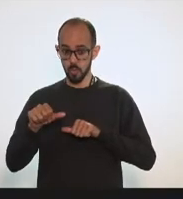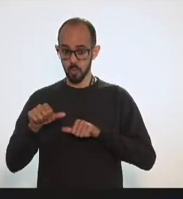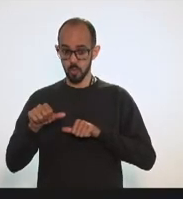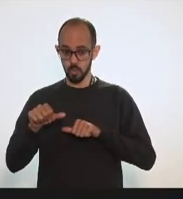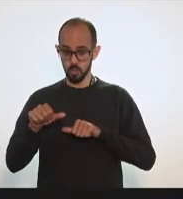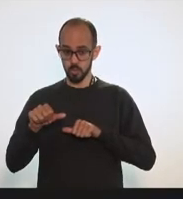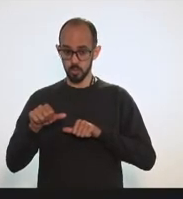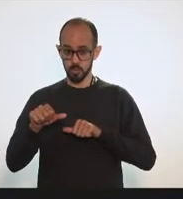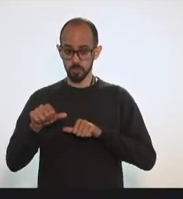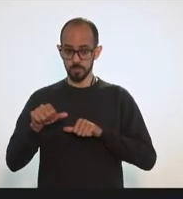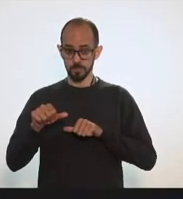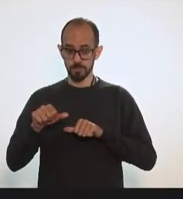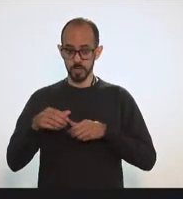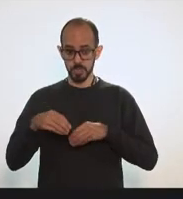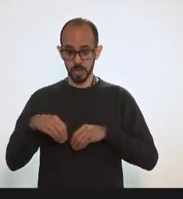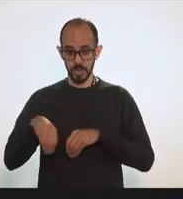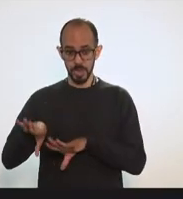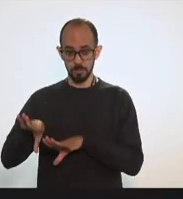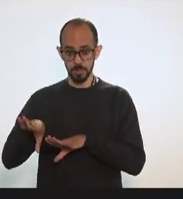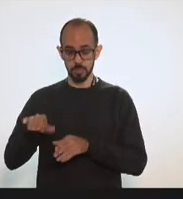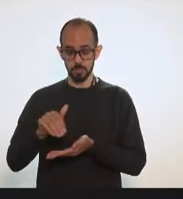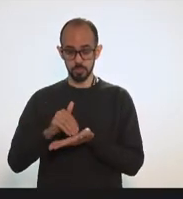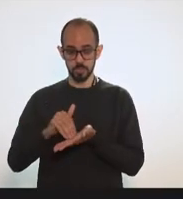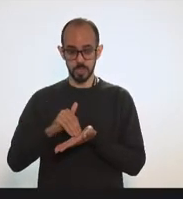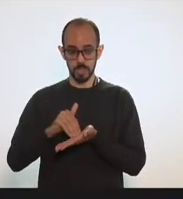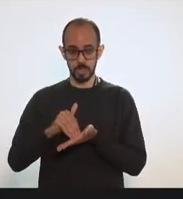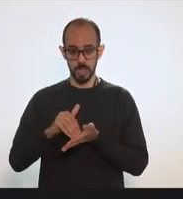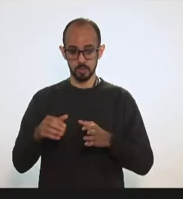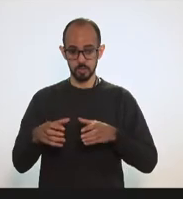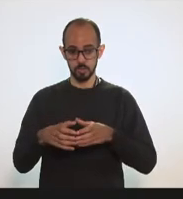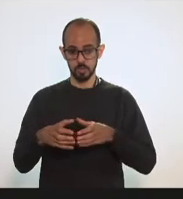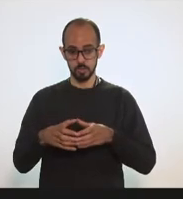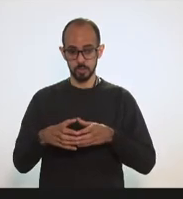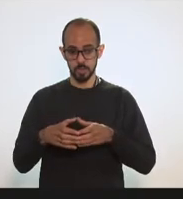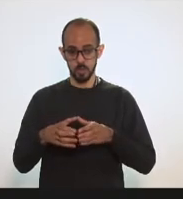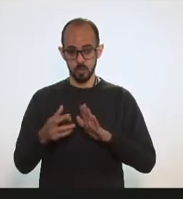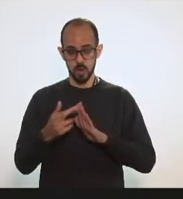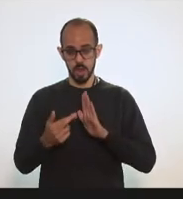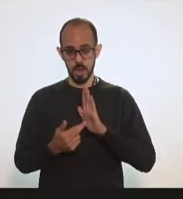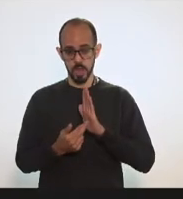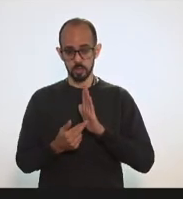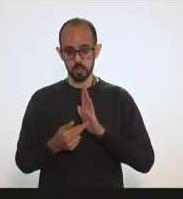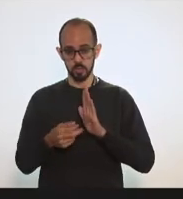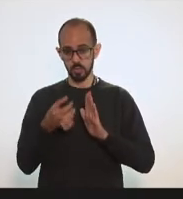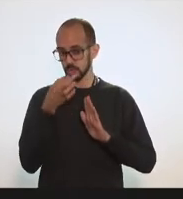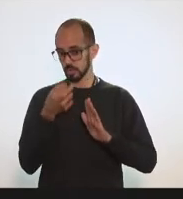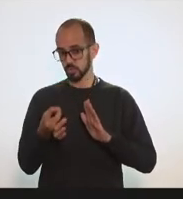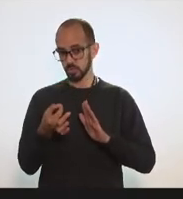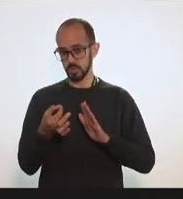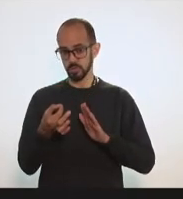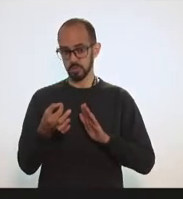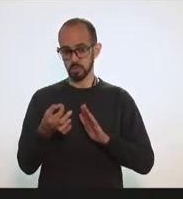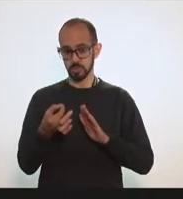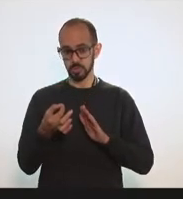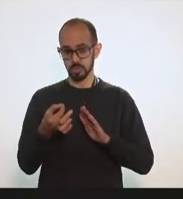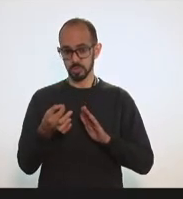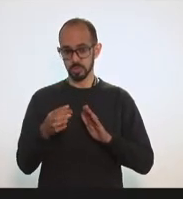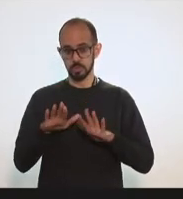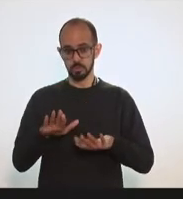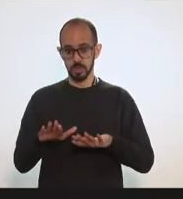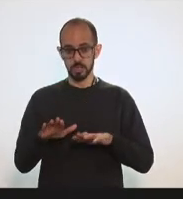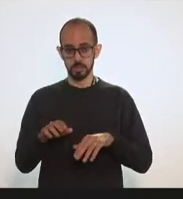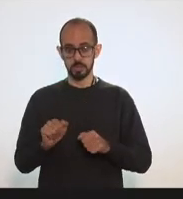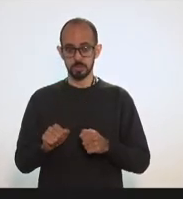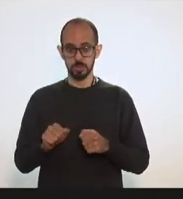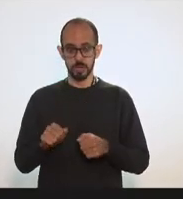sequência para o secretário da comissão o relatório já com essas sugestões de Vossa Excelência, mas por celeridade a